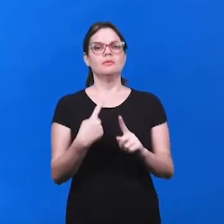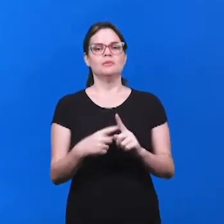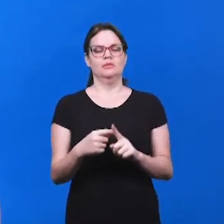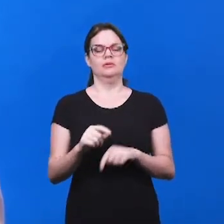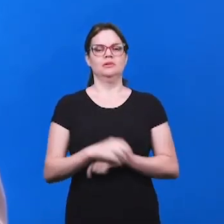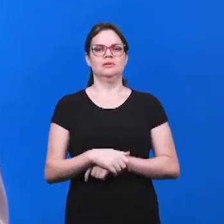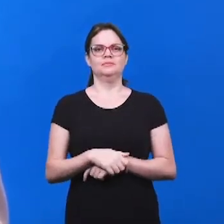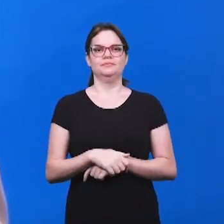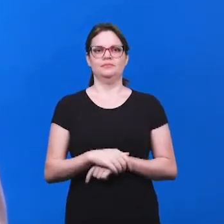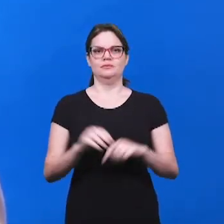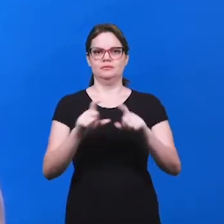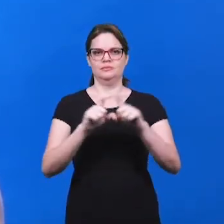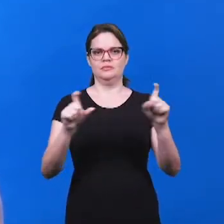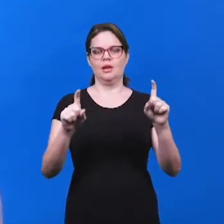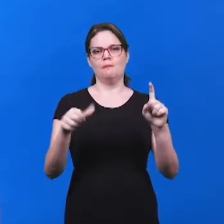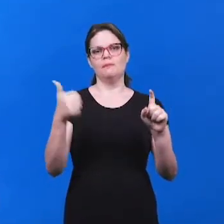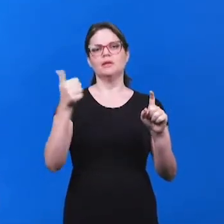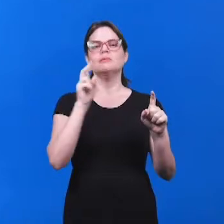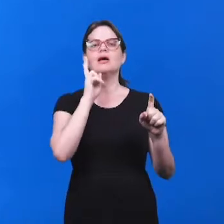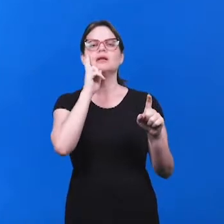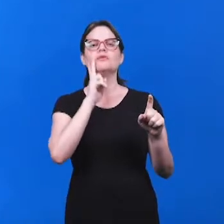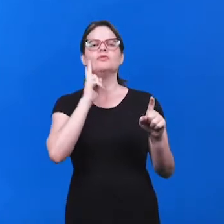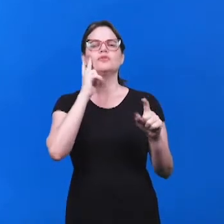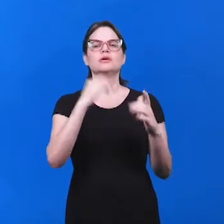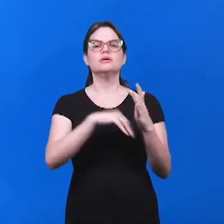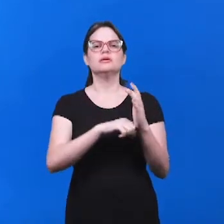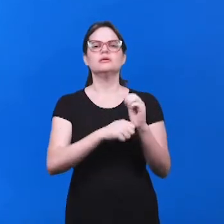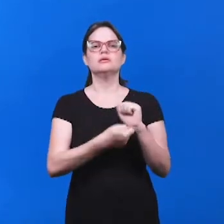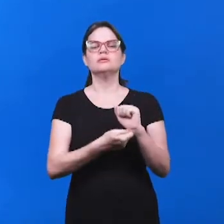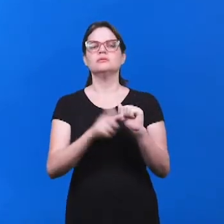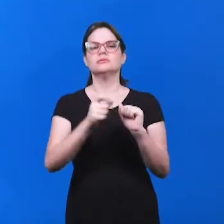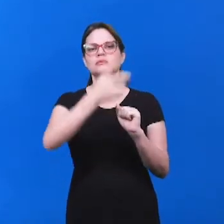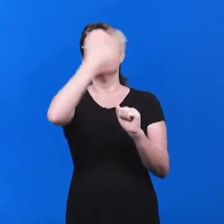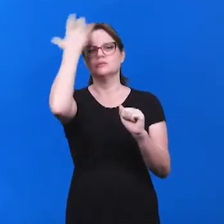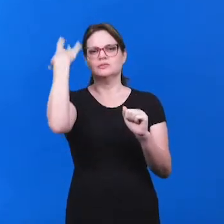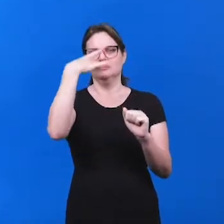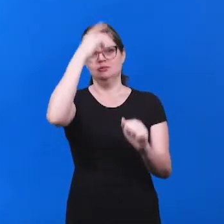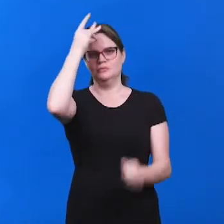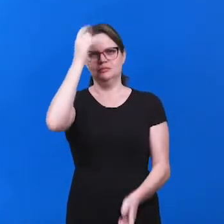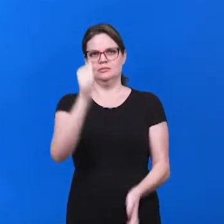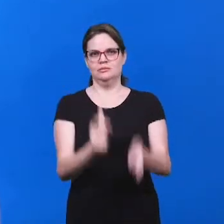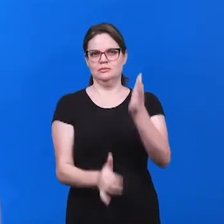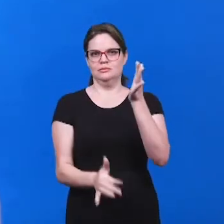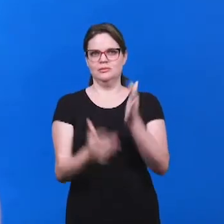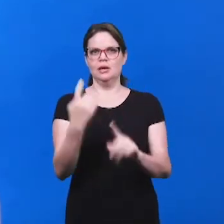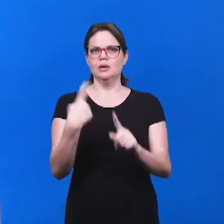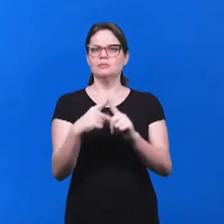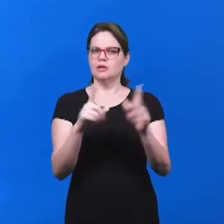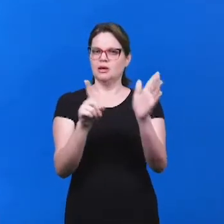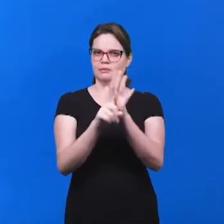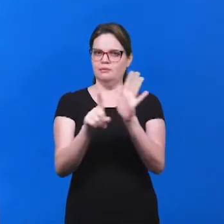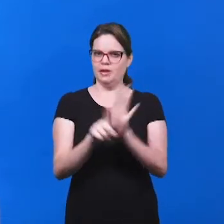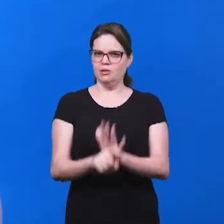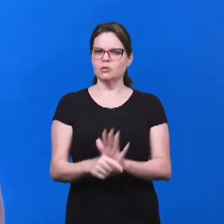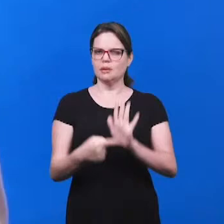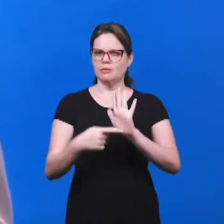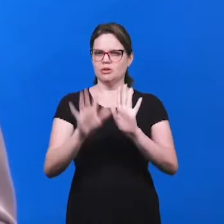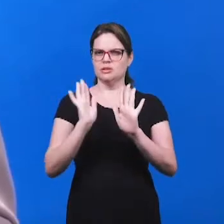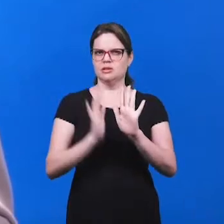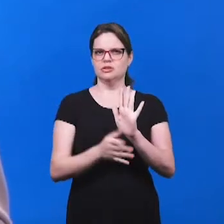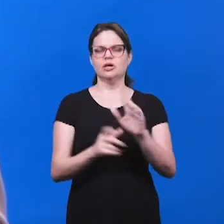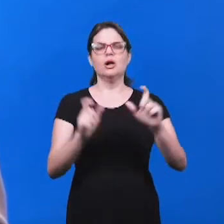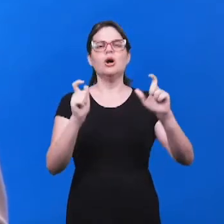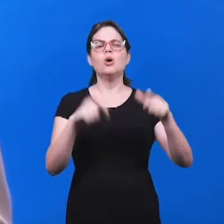exatamente na expressão do primeiro vinho o mistério do derramamento do Espírito Santo. Aliás, a pergunta faz essa colocação, onde